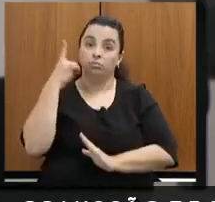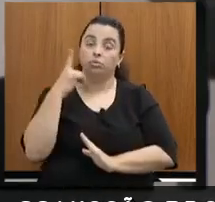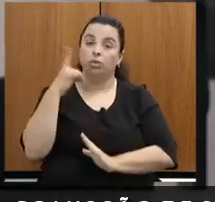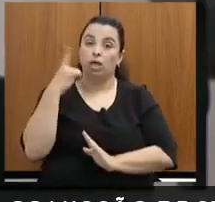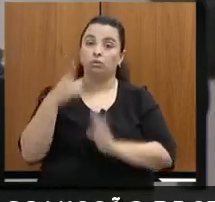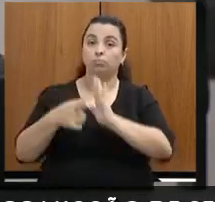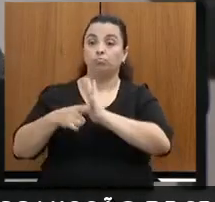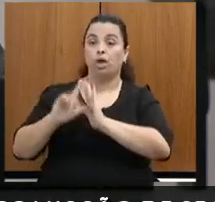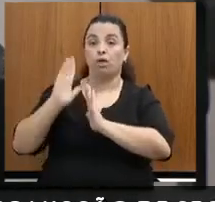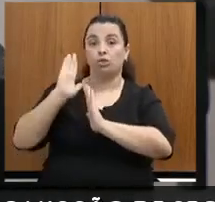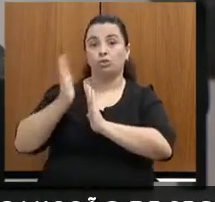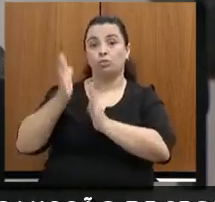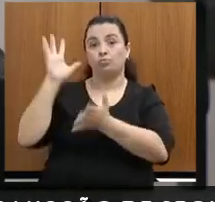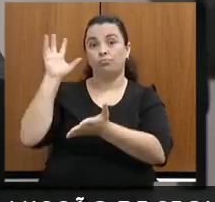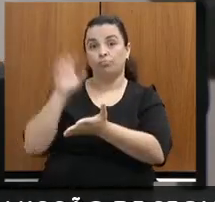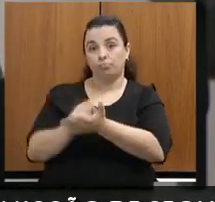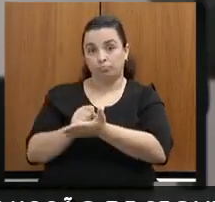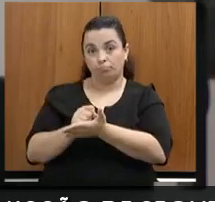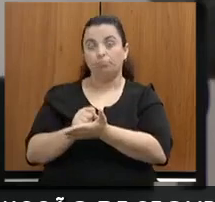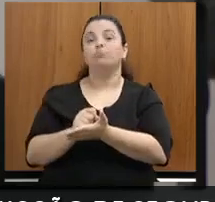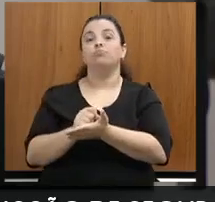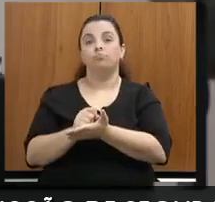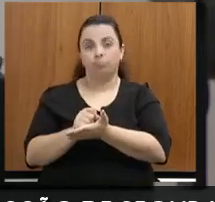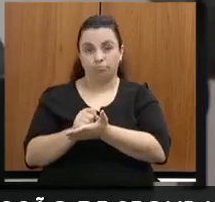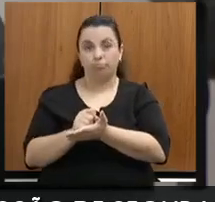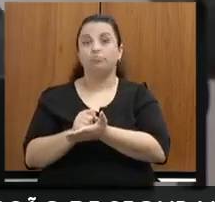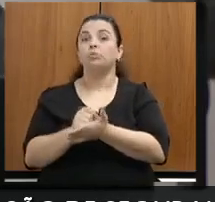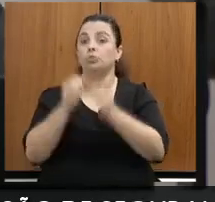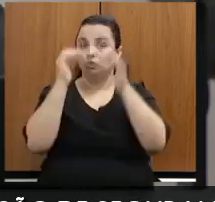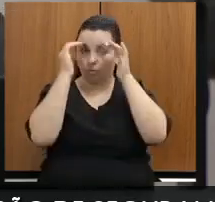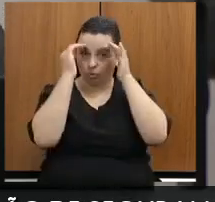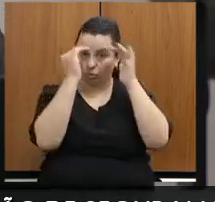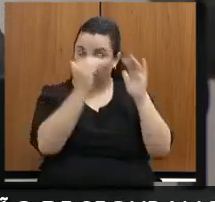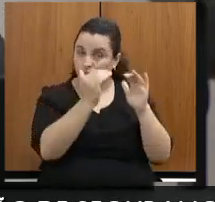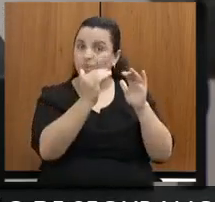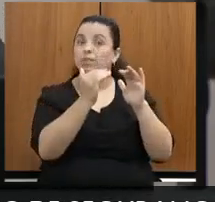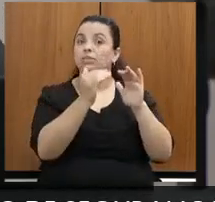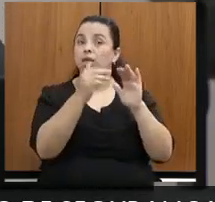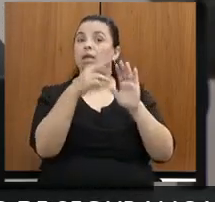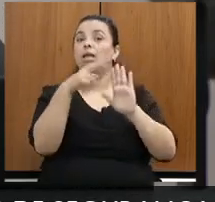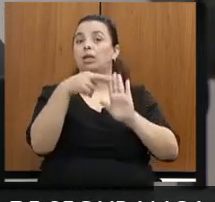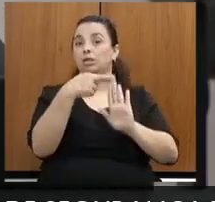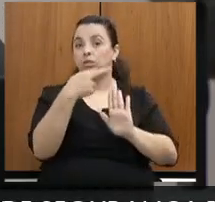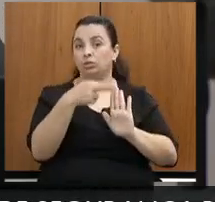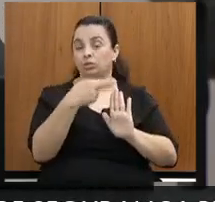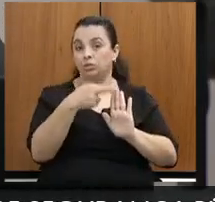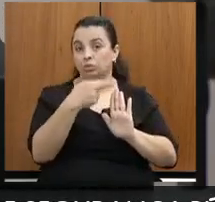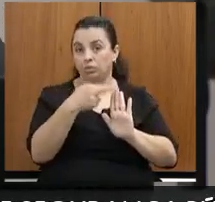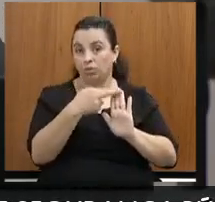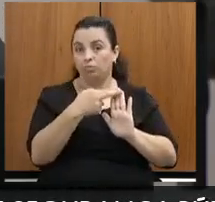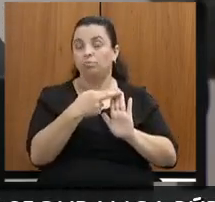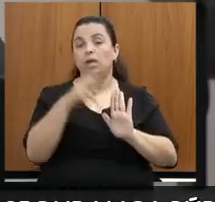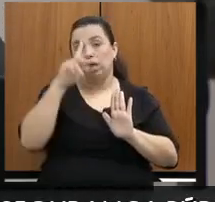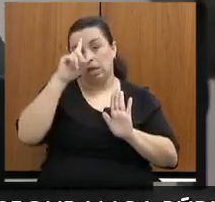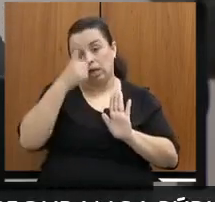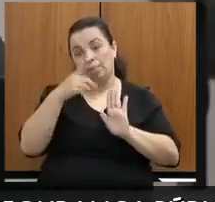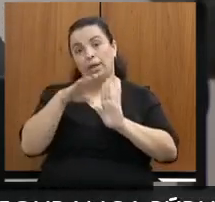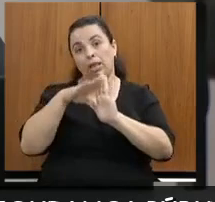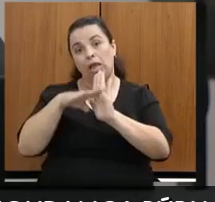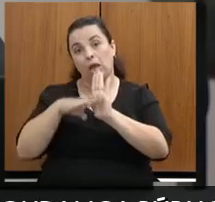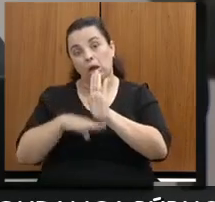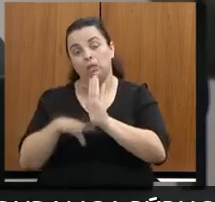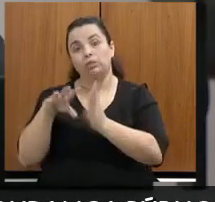e em detrimento da resolução que prevê a ordem inscrição